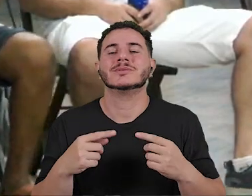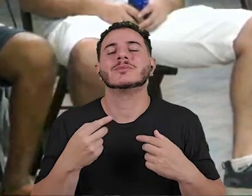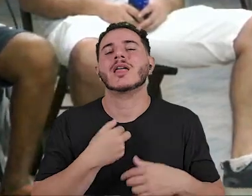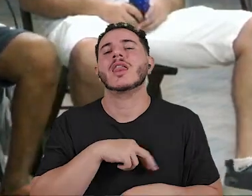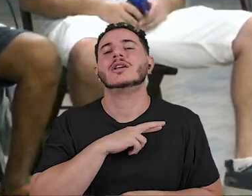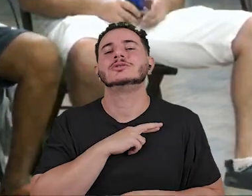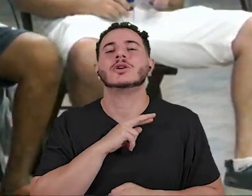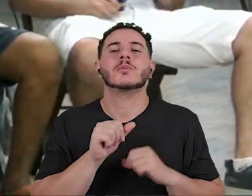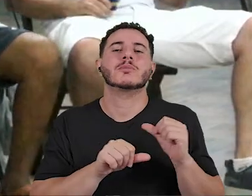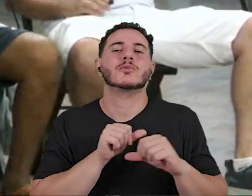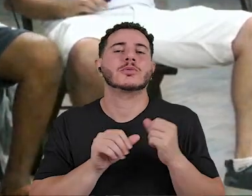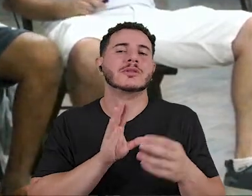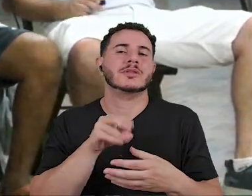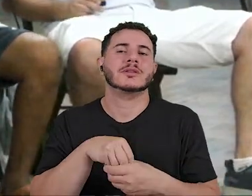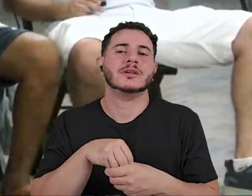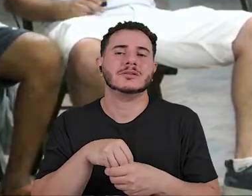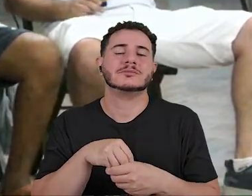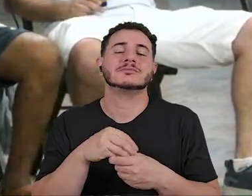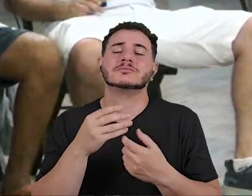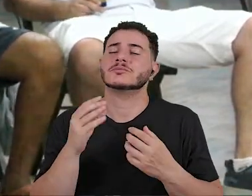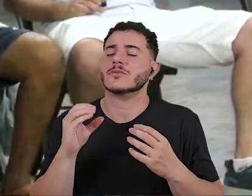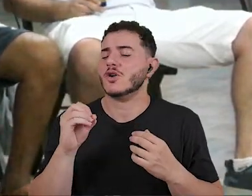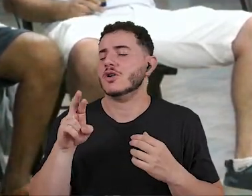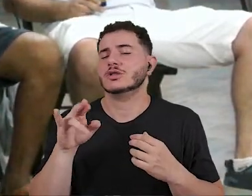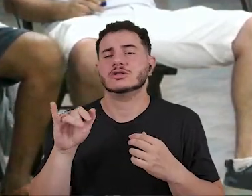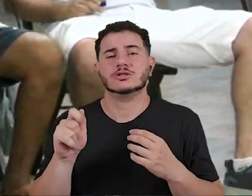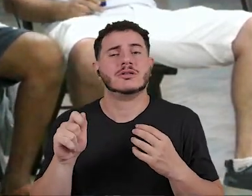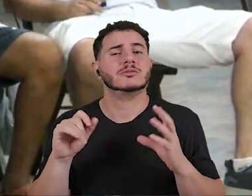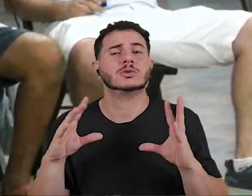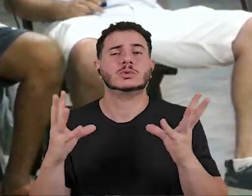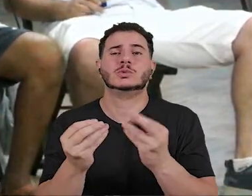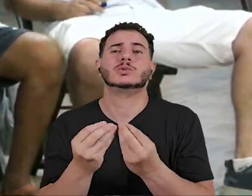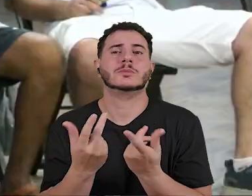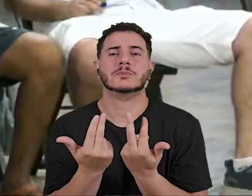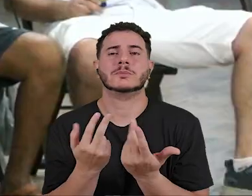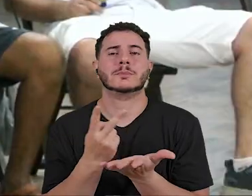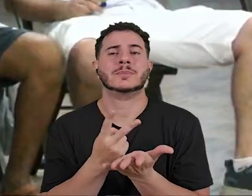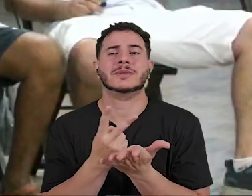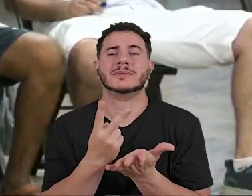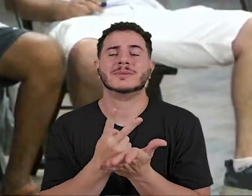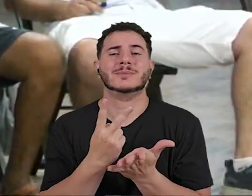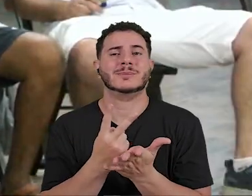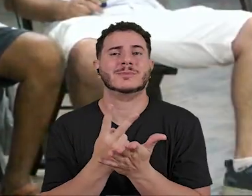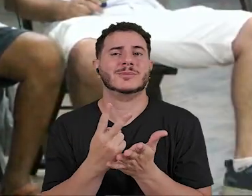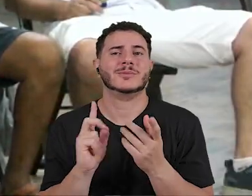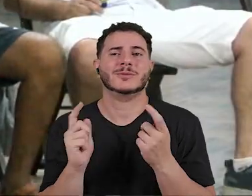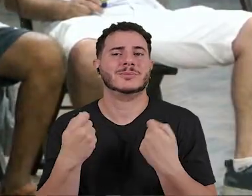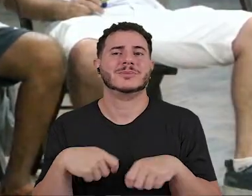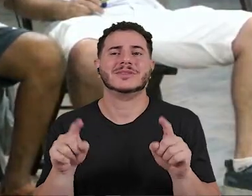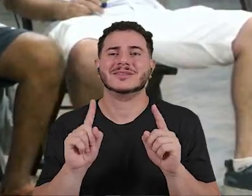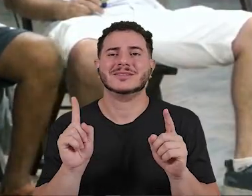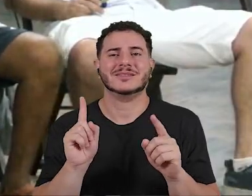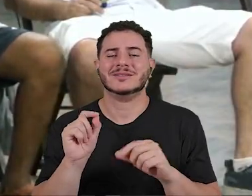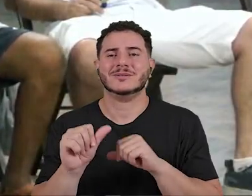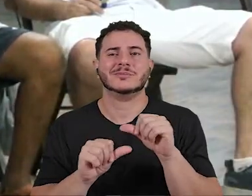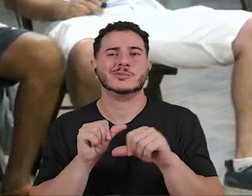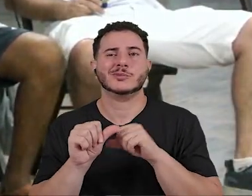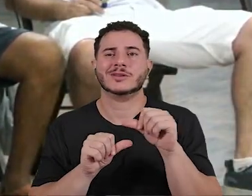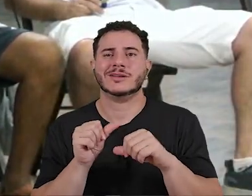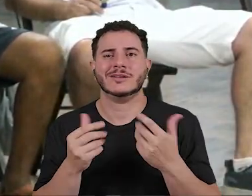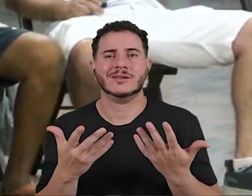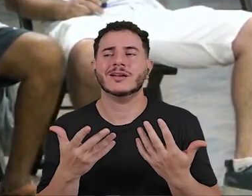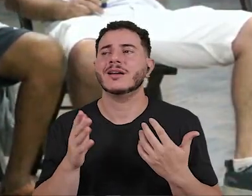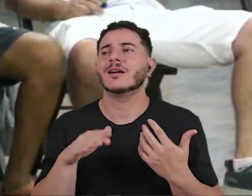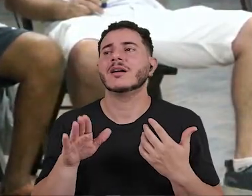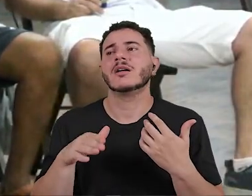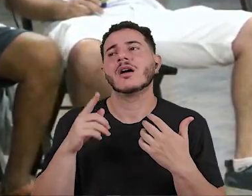mesmos. Não precisa mudar. Aí você faz assim, Maurício, você tem que ofertar a oferenda para o